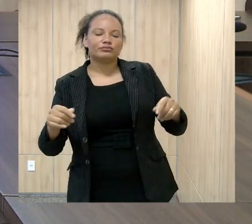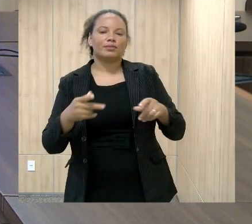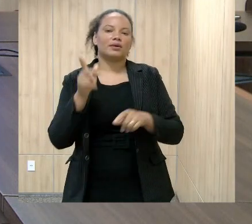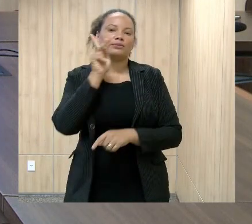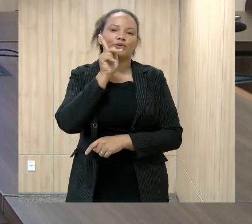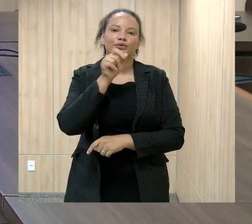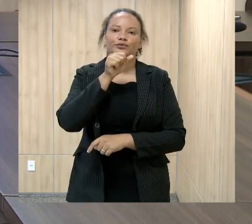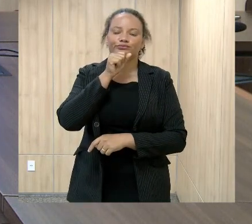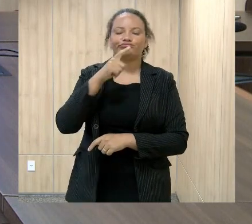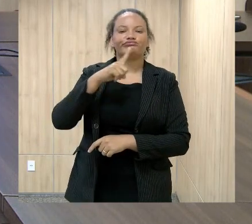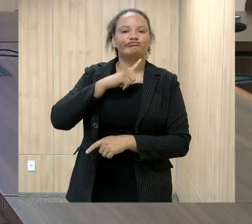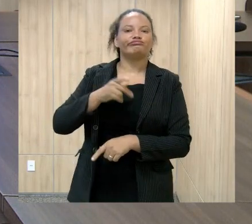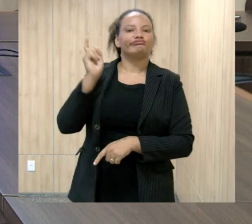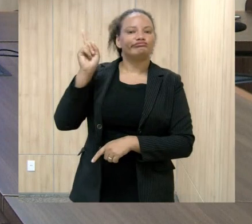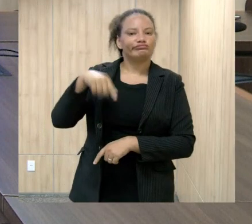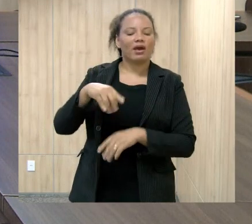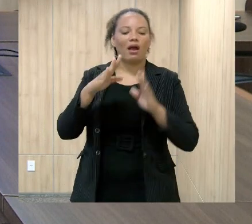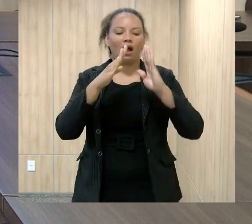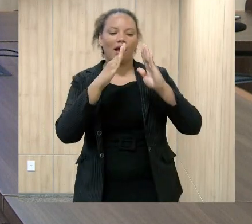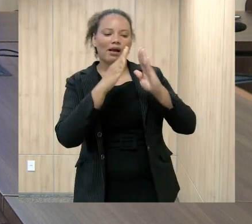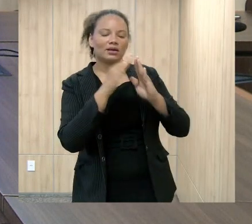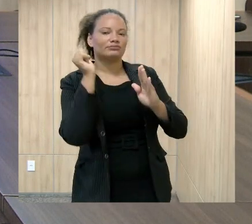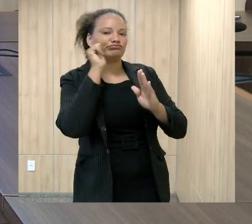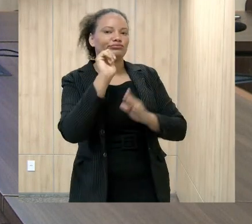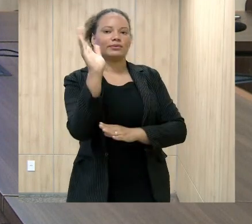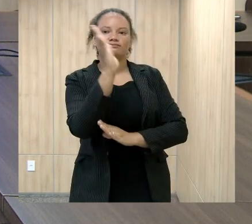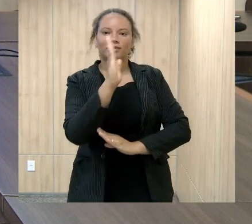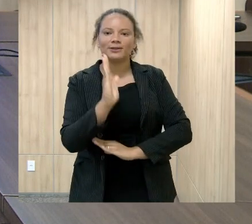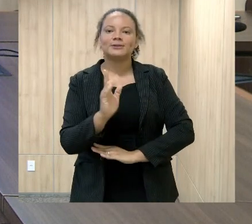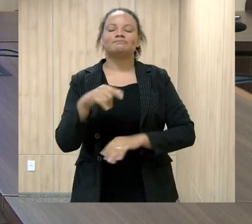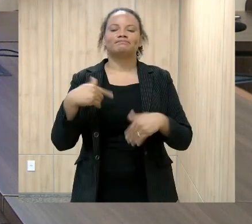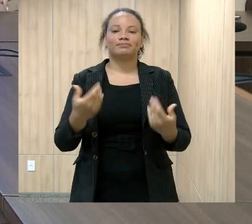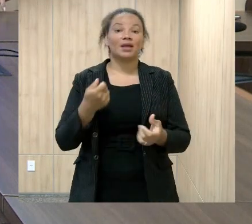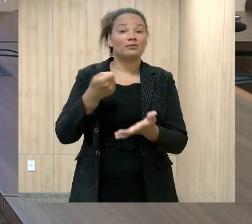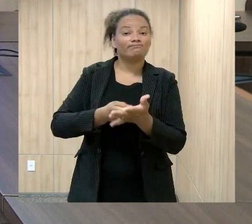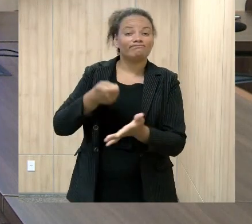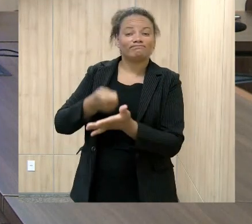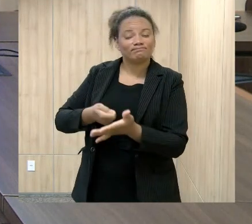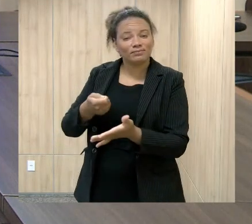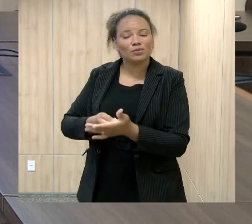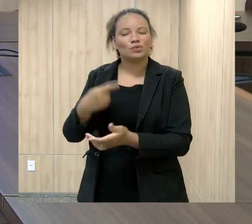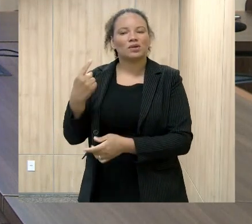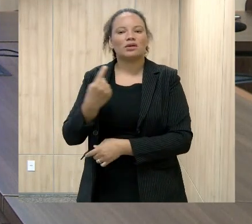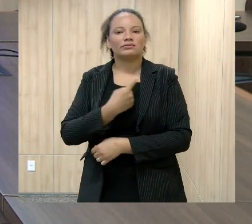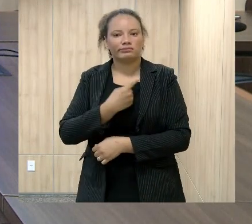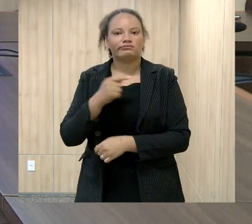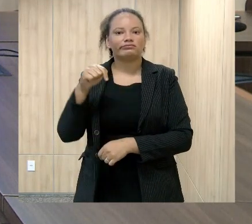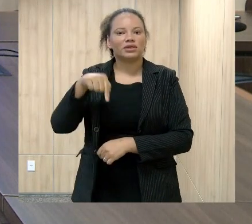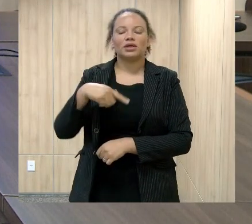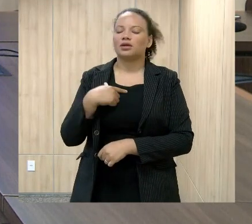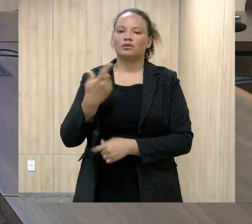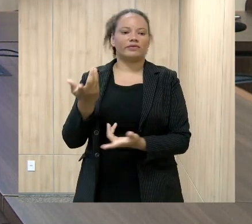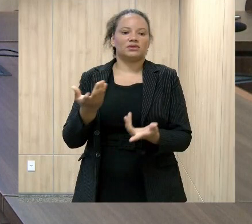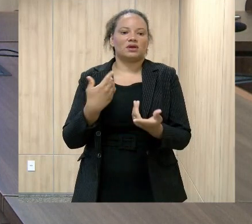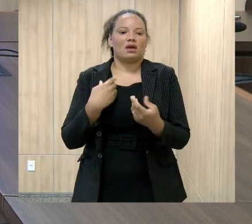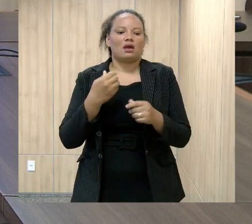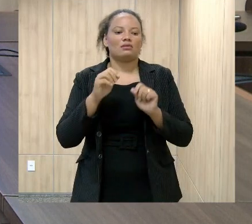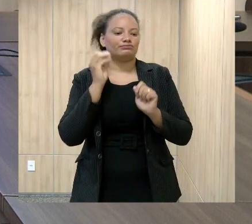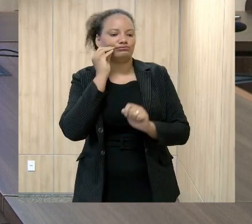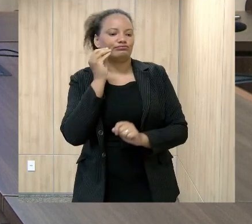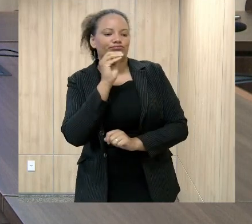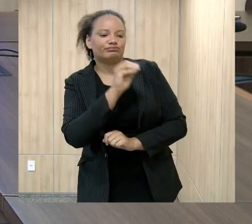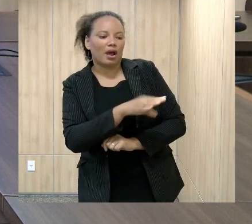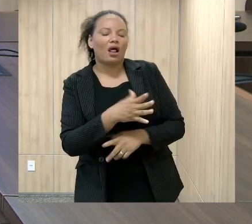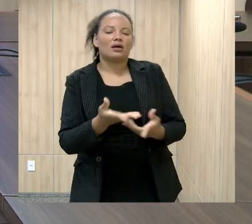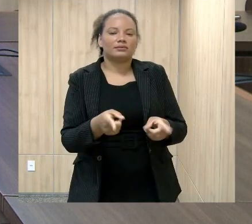de fato ter a casa da mulher brasileira E aí eu fico extremamente feliz porque a luta nossa que como mulher nesse Parlamento não foi em vão Isso